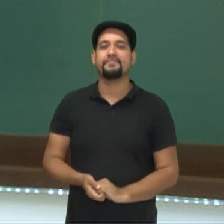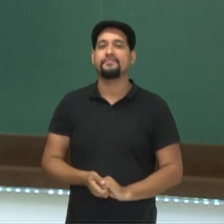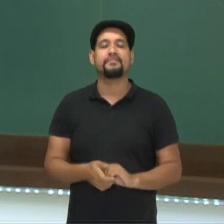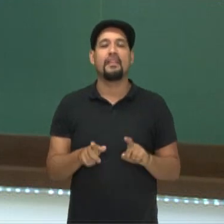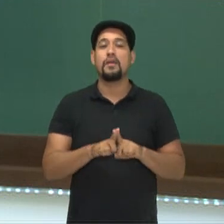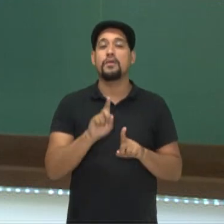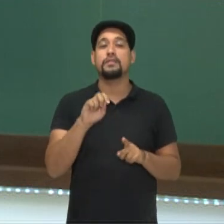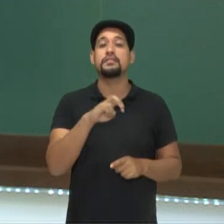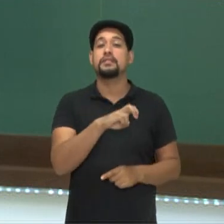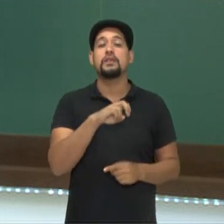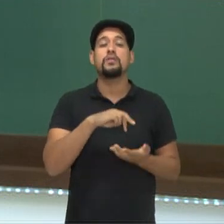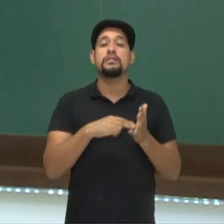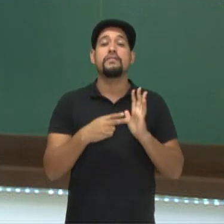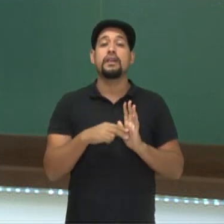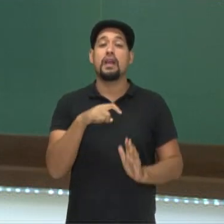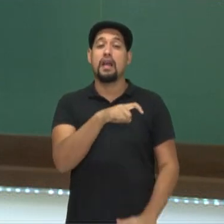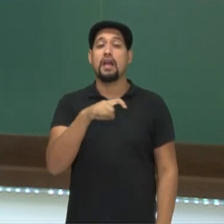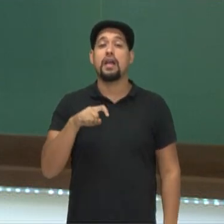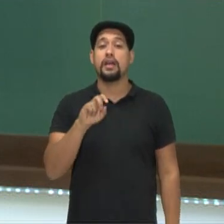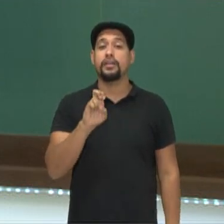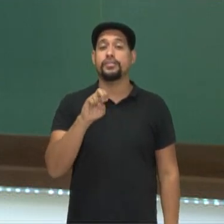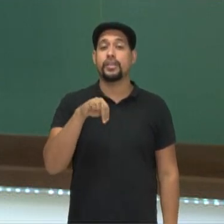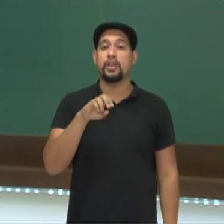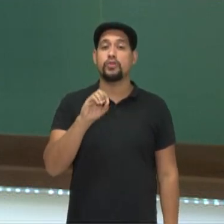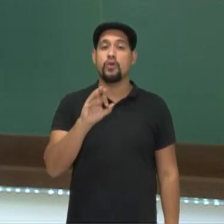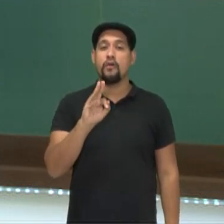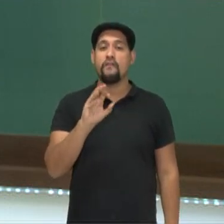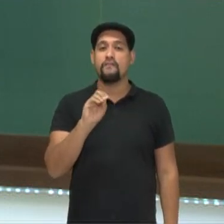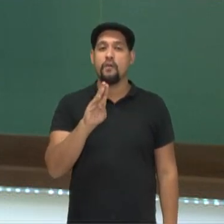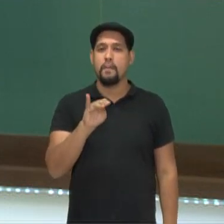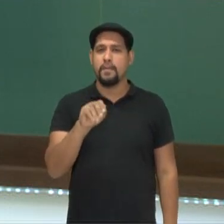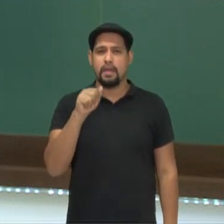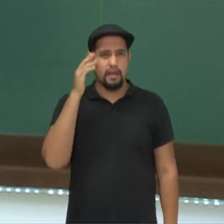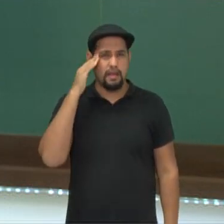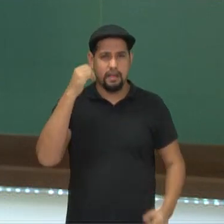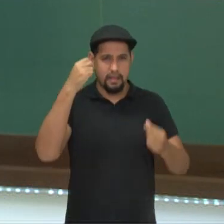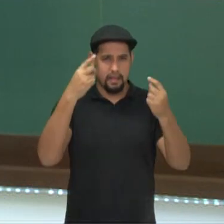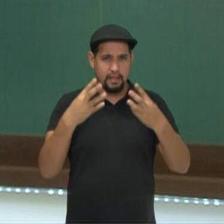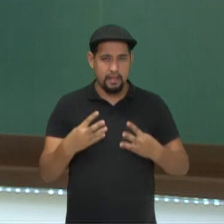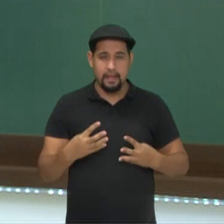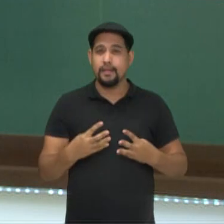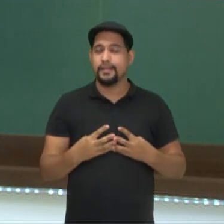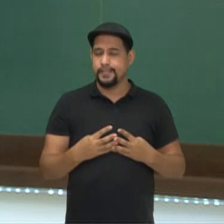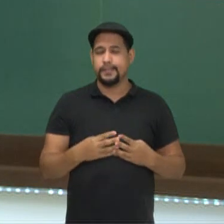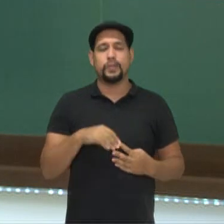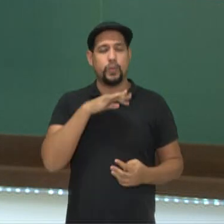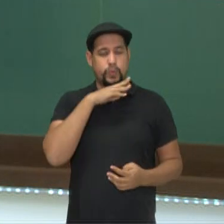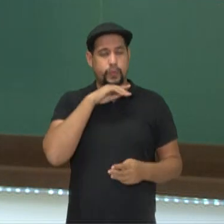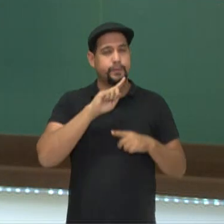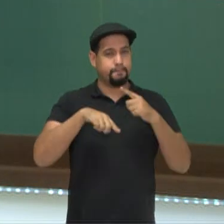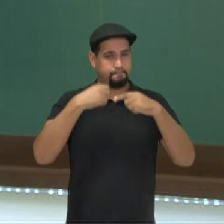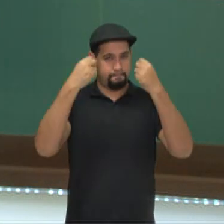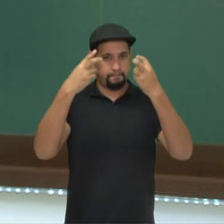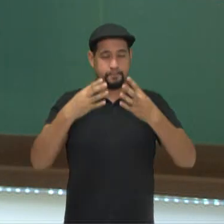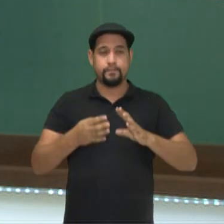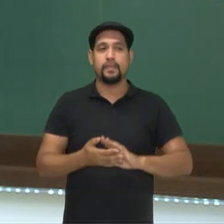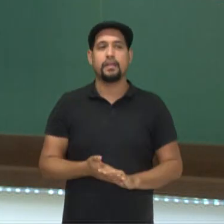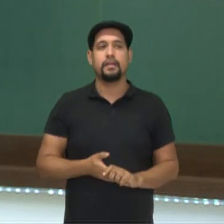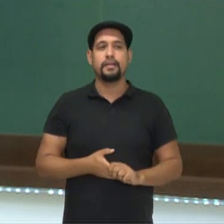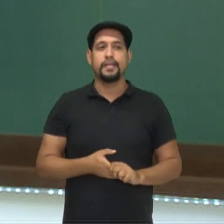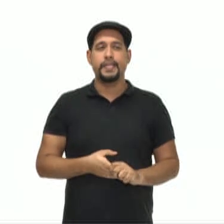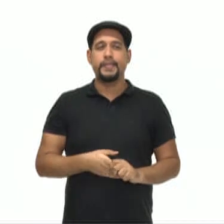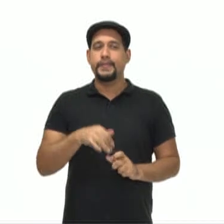que é xenofobia? Sabe dizer para mim? É uma coisa bem terrível. Então vamos lá.